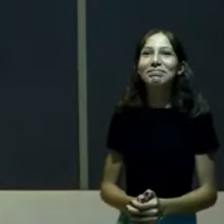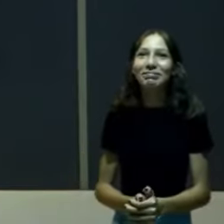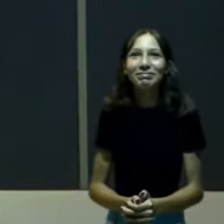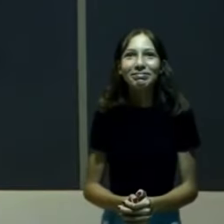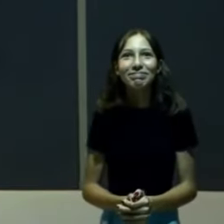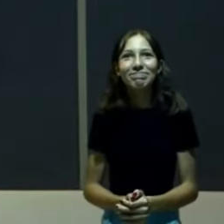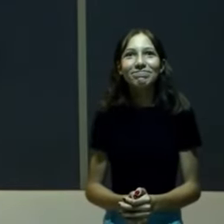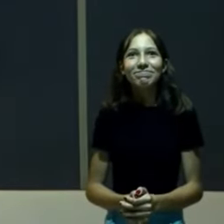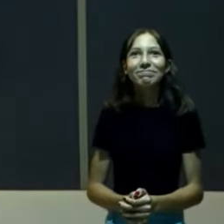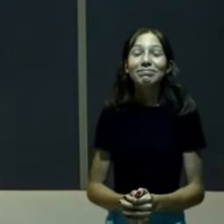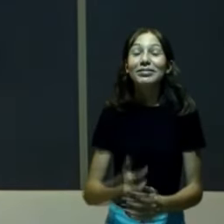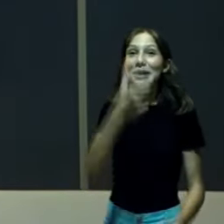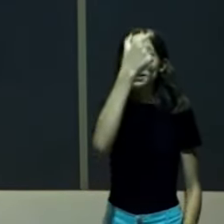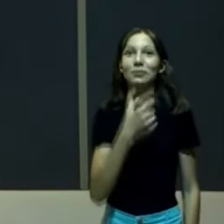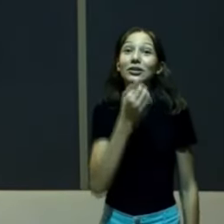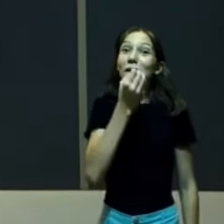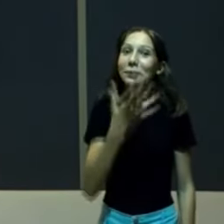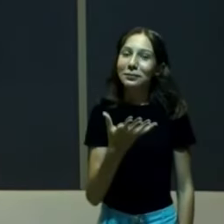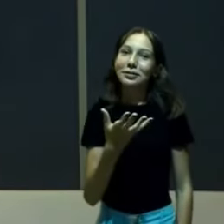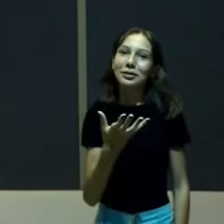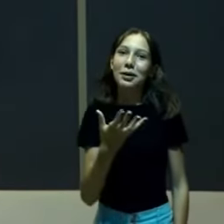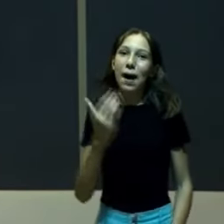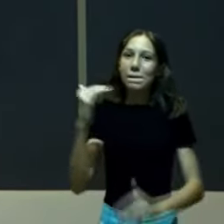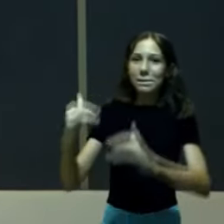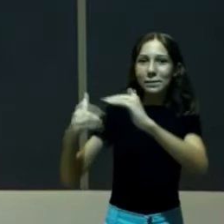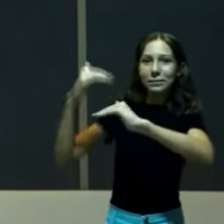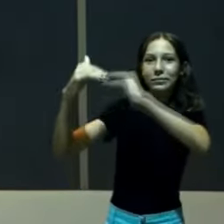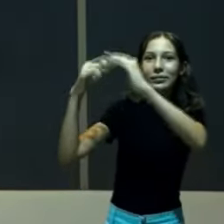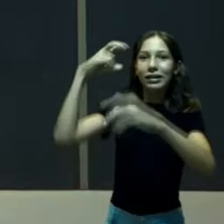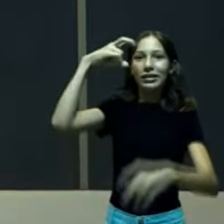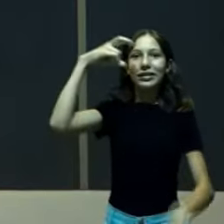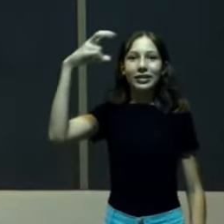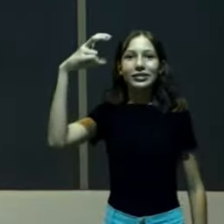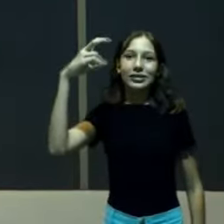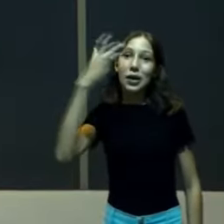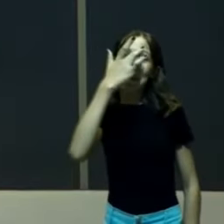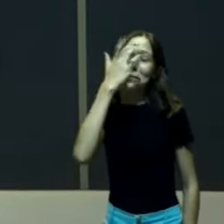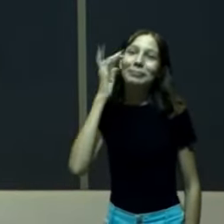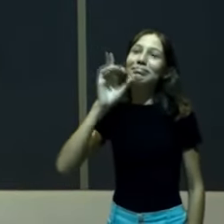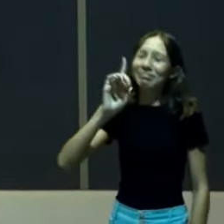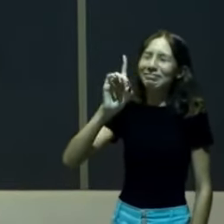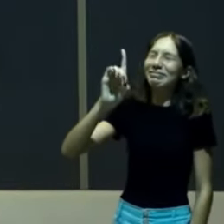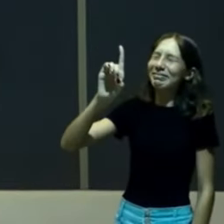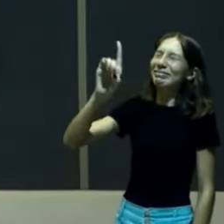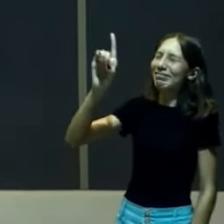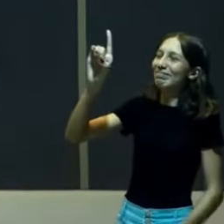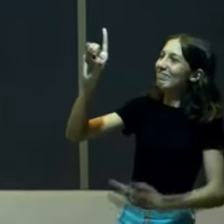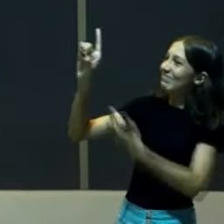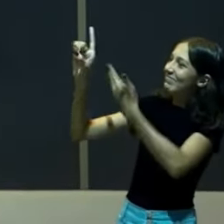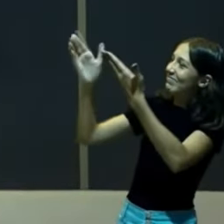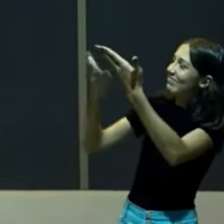O generoso prospera. Quem quer fazer troca com Deus, sempre acaba se dando